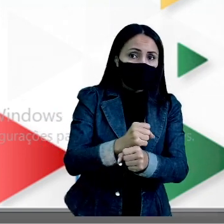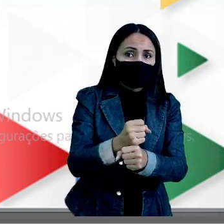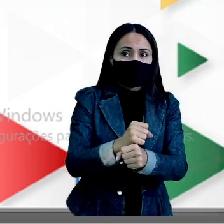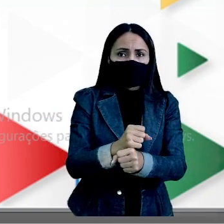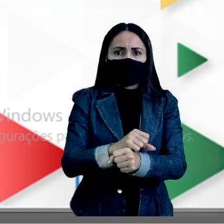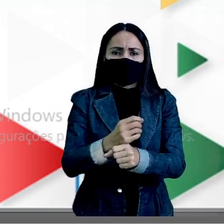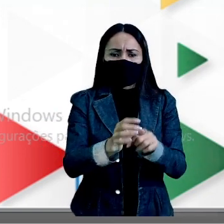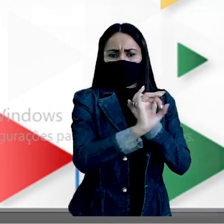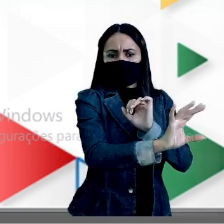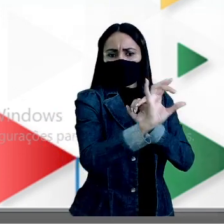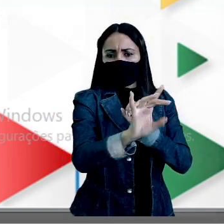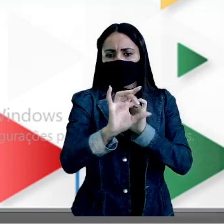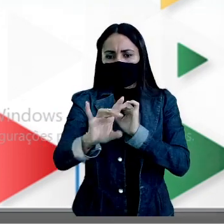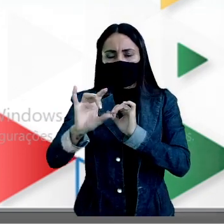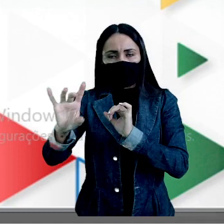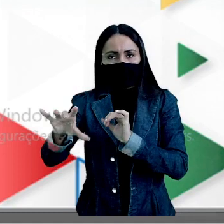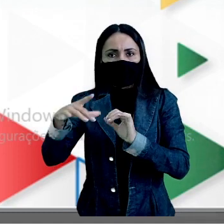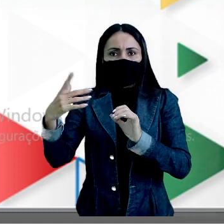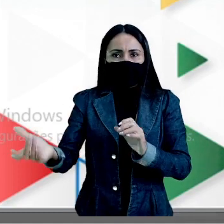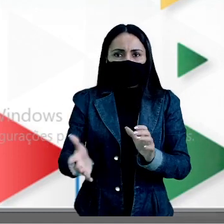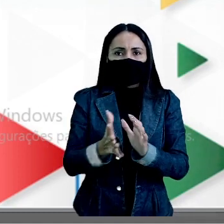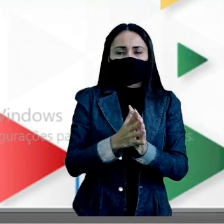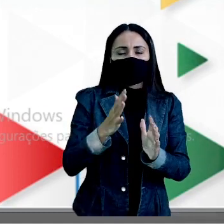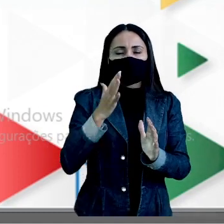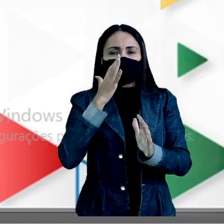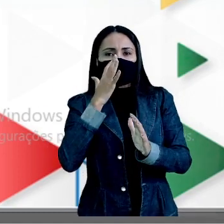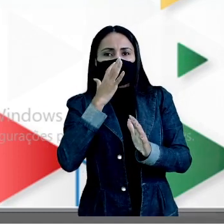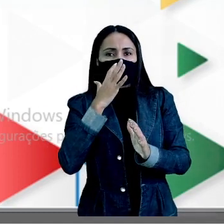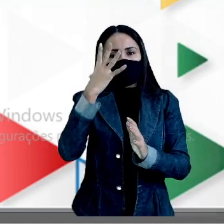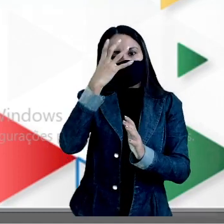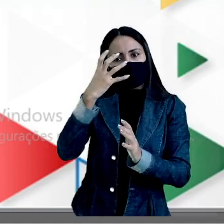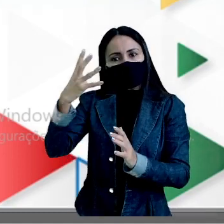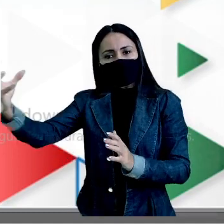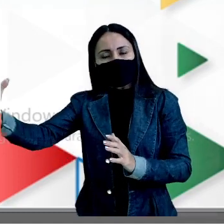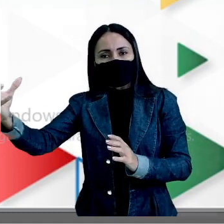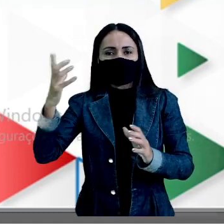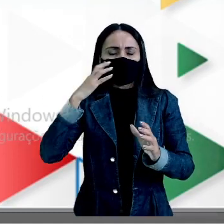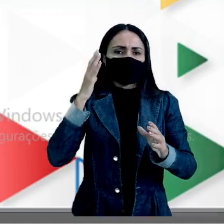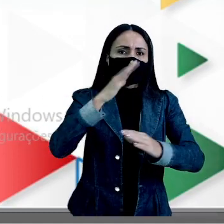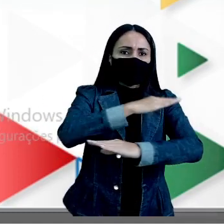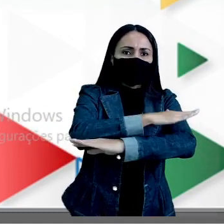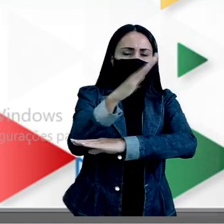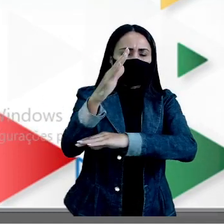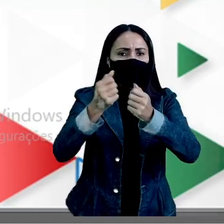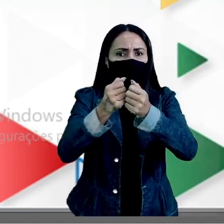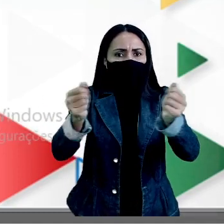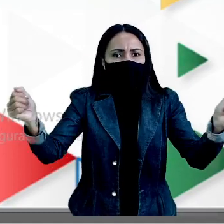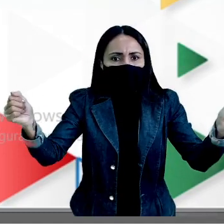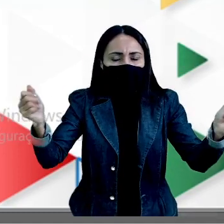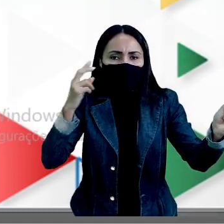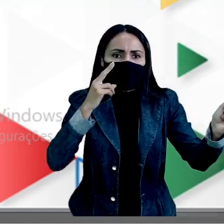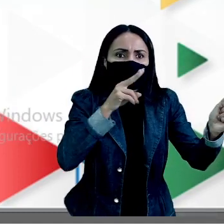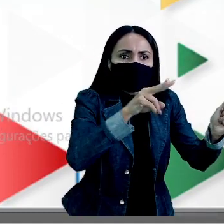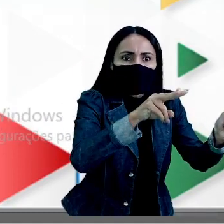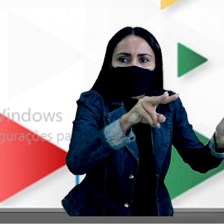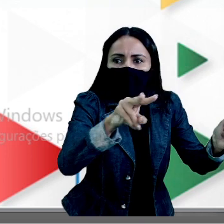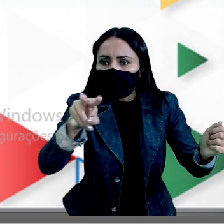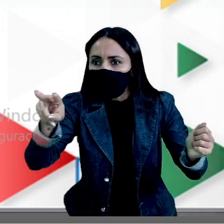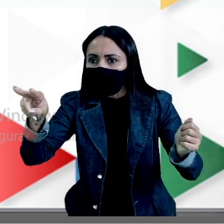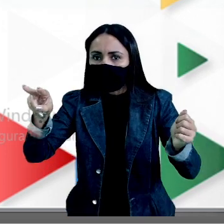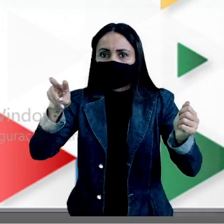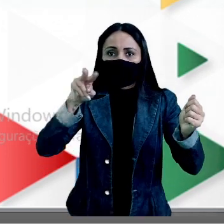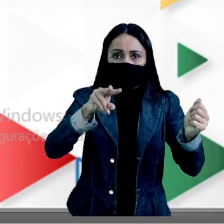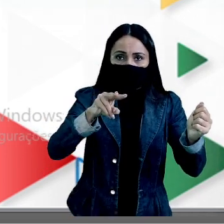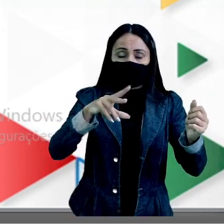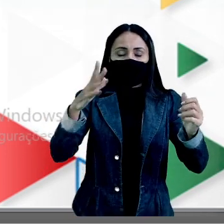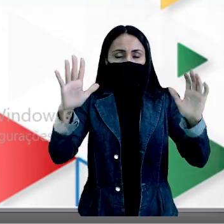vem arrancando o suspiro de moças e senhoras postadas à janela para ver o amado passar. Ele próprio, em figura de gentleman, anima